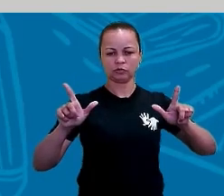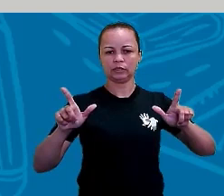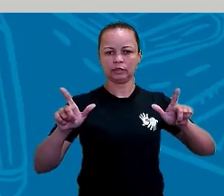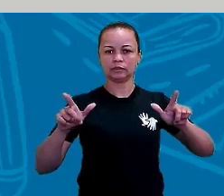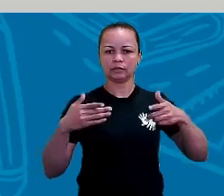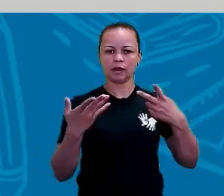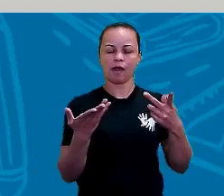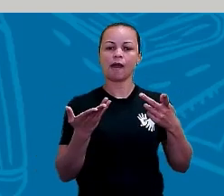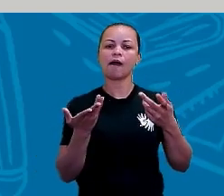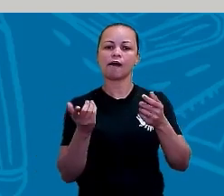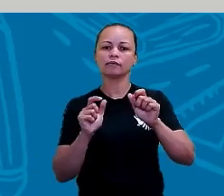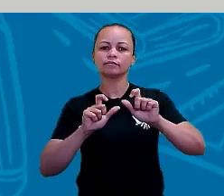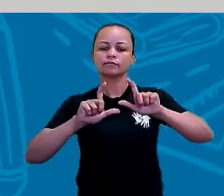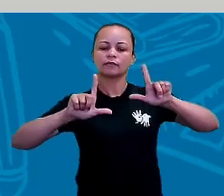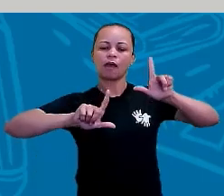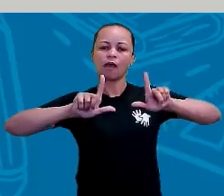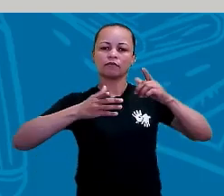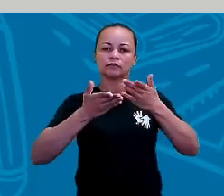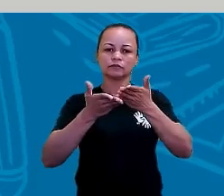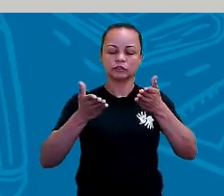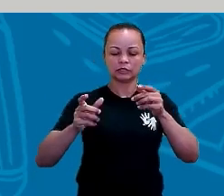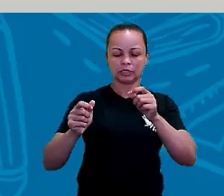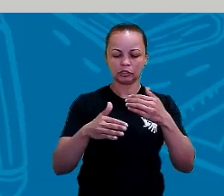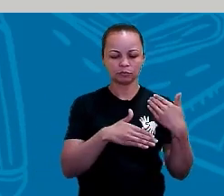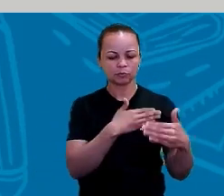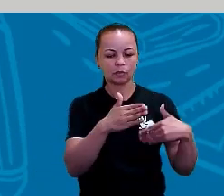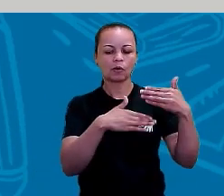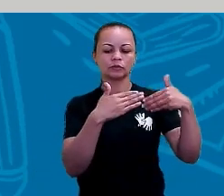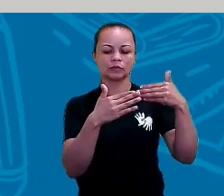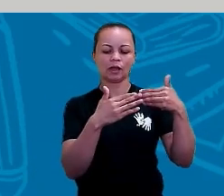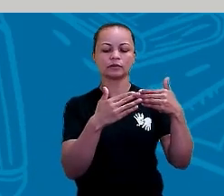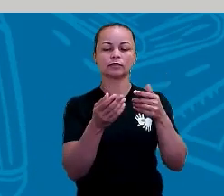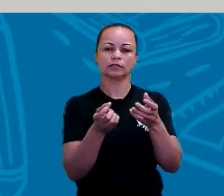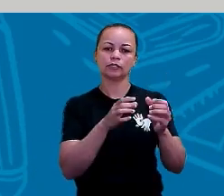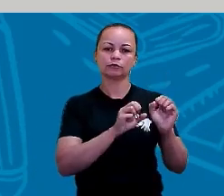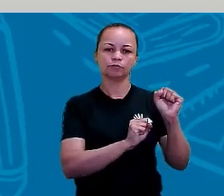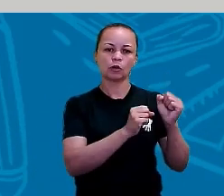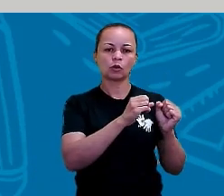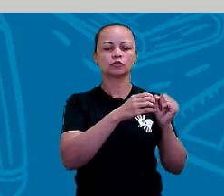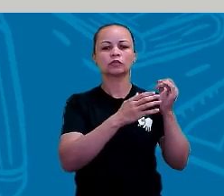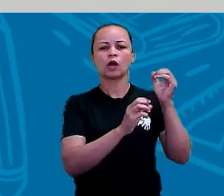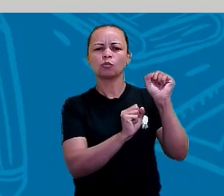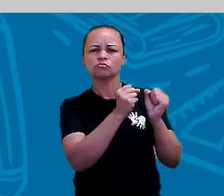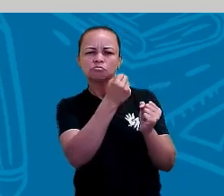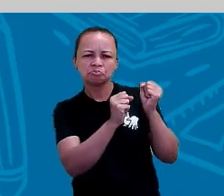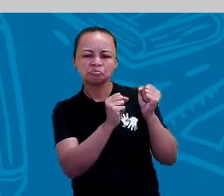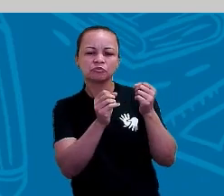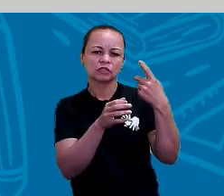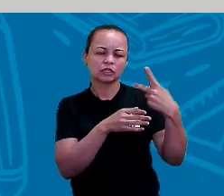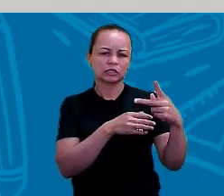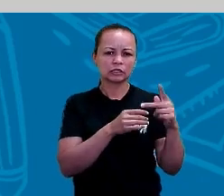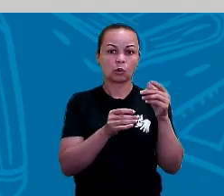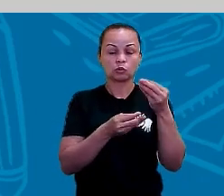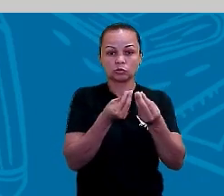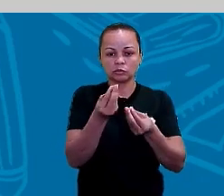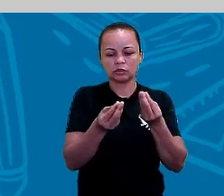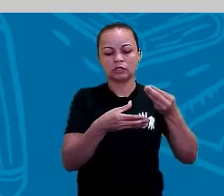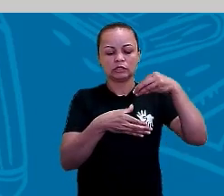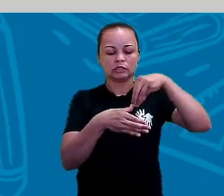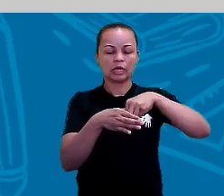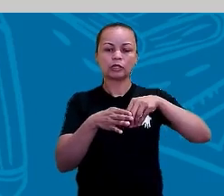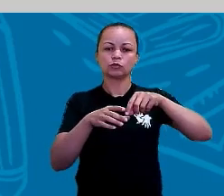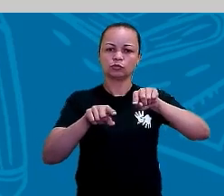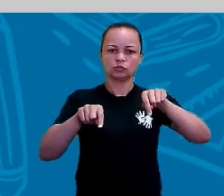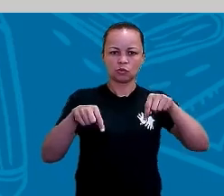vocês as modalidades de produção industrial. A gente sabe que todo bem, todo produto, ele é produzido dentro de algum